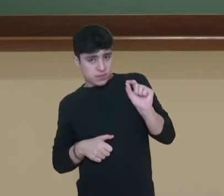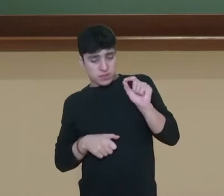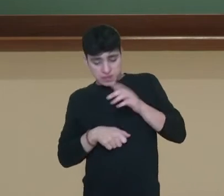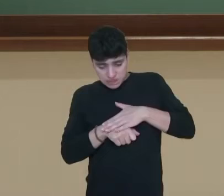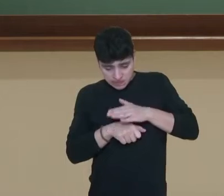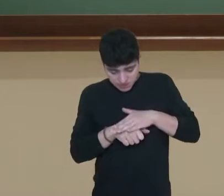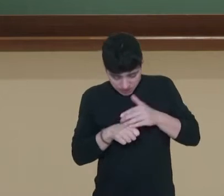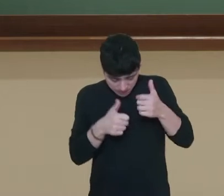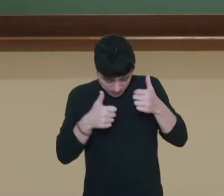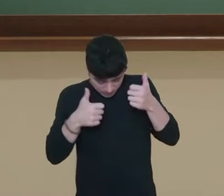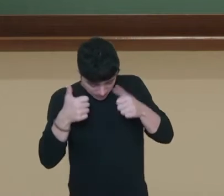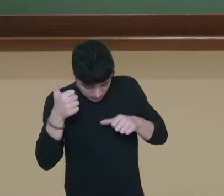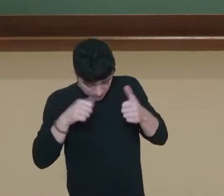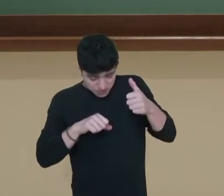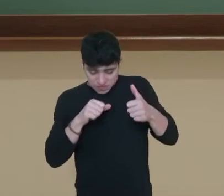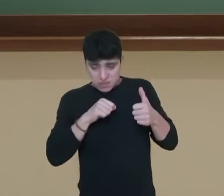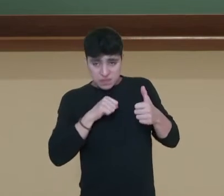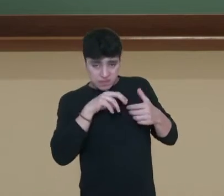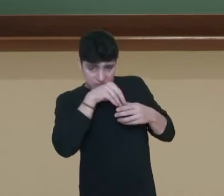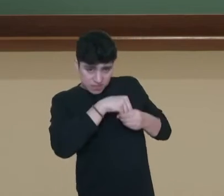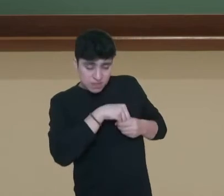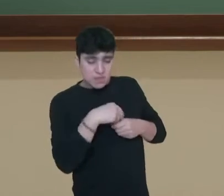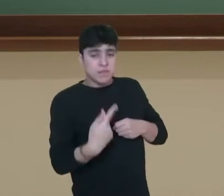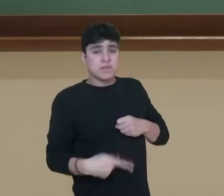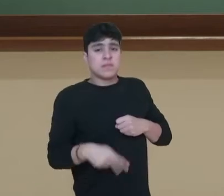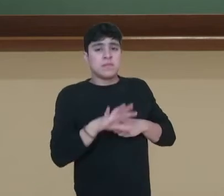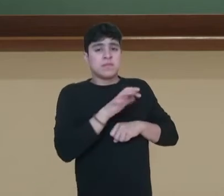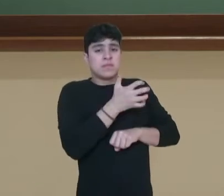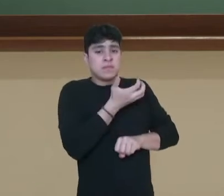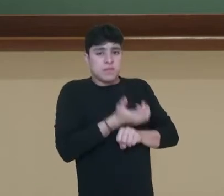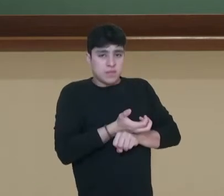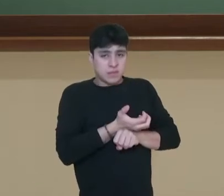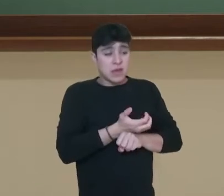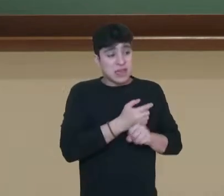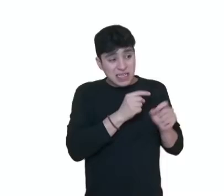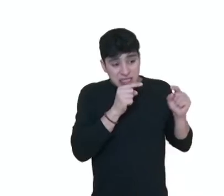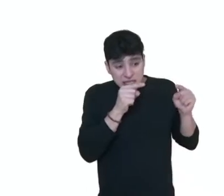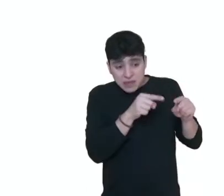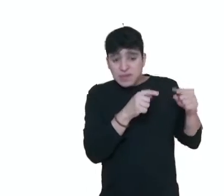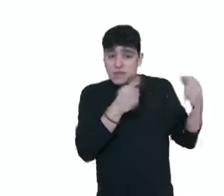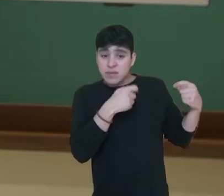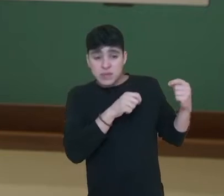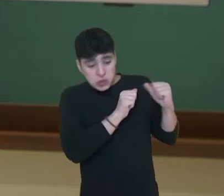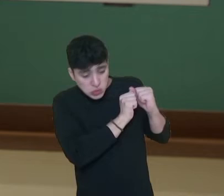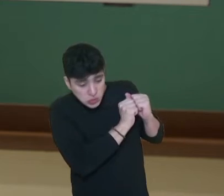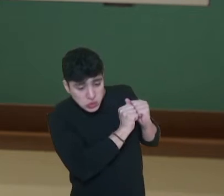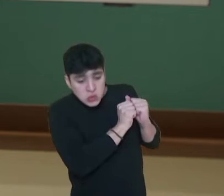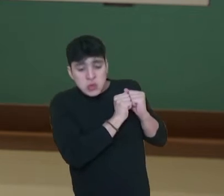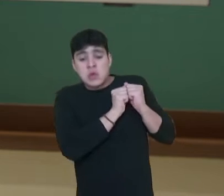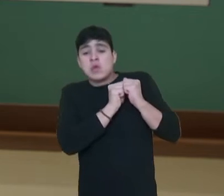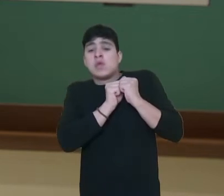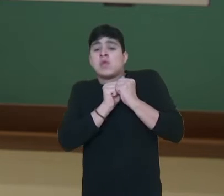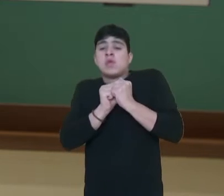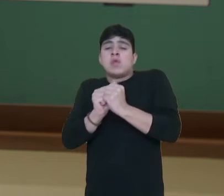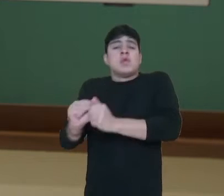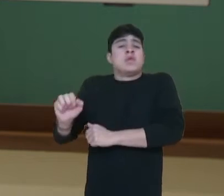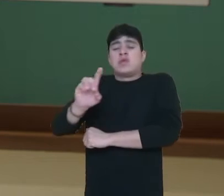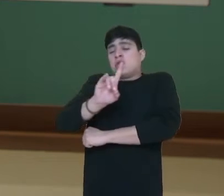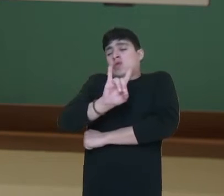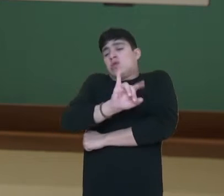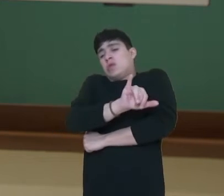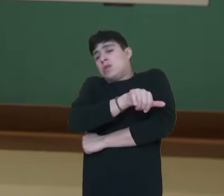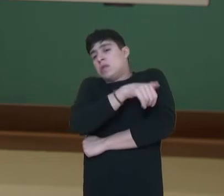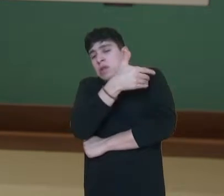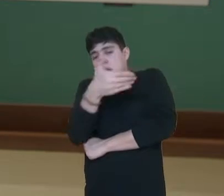aqui na nossa disciplina. E o desafio é levar para o dia a dia essas autoavaliações. Vamos de